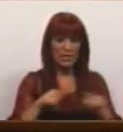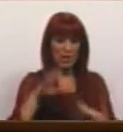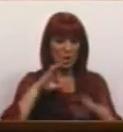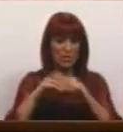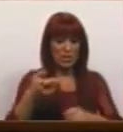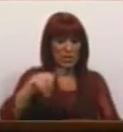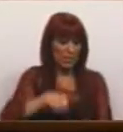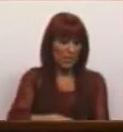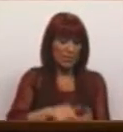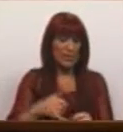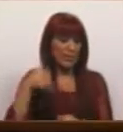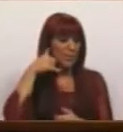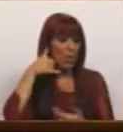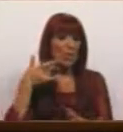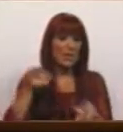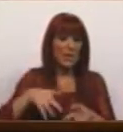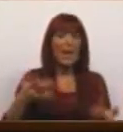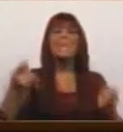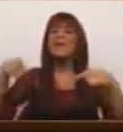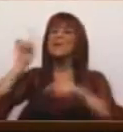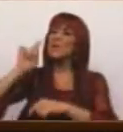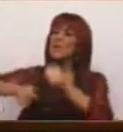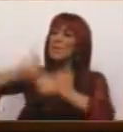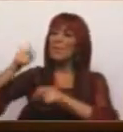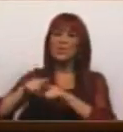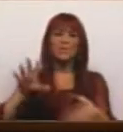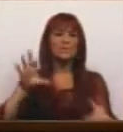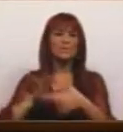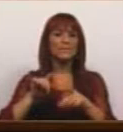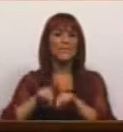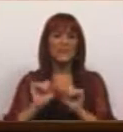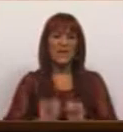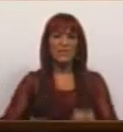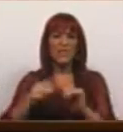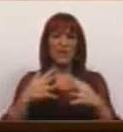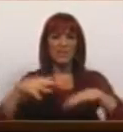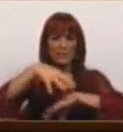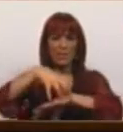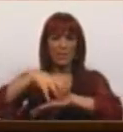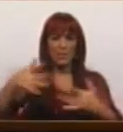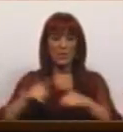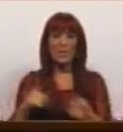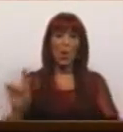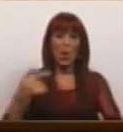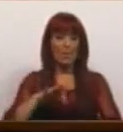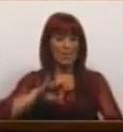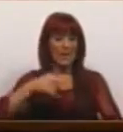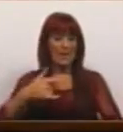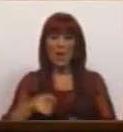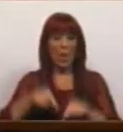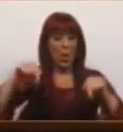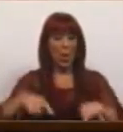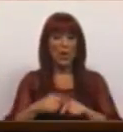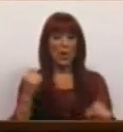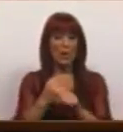comunicações fixas e móveis, propriamente ditas, mas sobretudo no que concerne às suas infraestruturas. E embora a PT não seja hoje